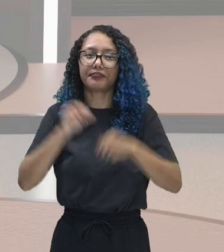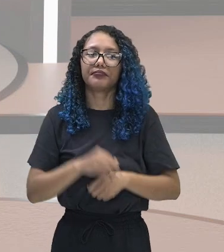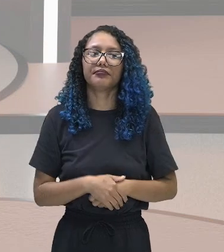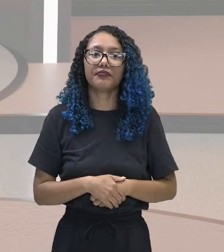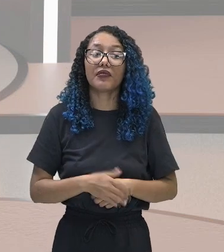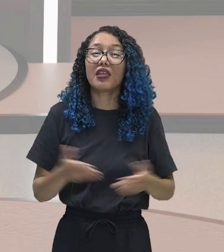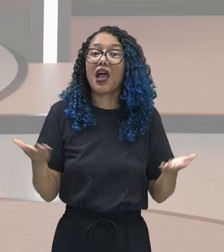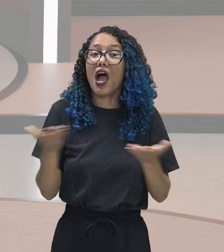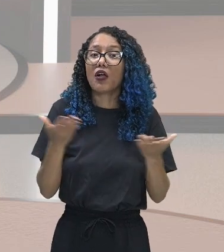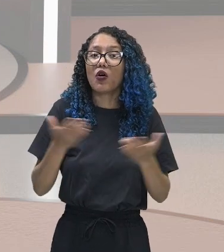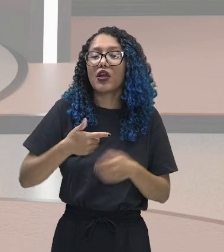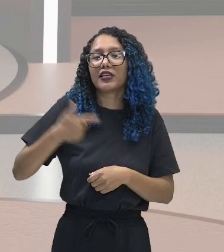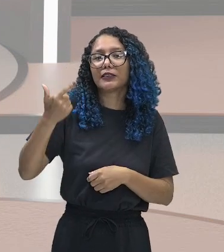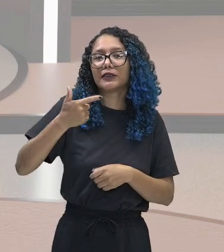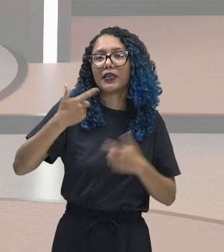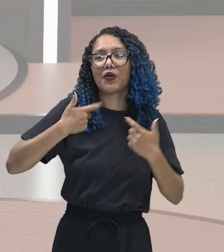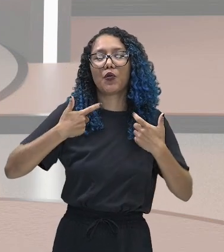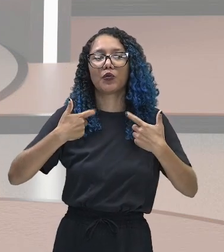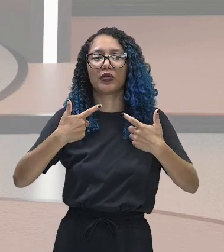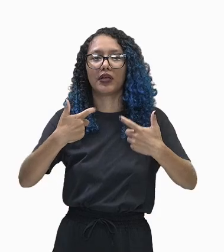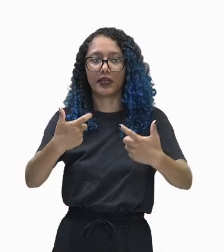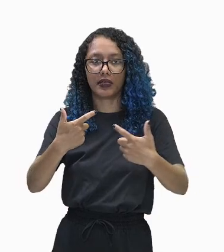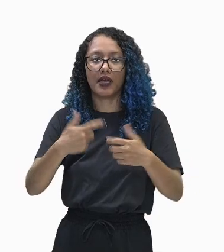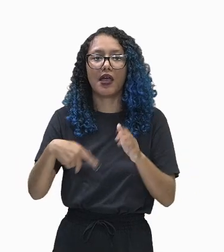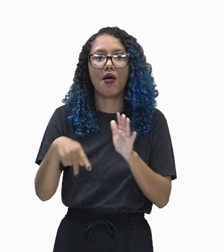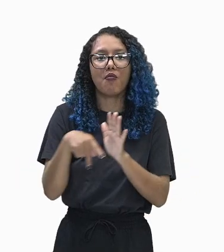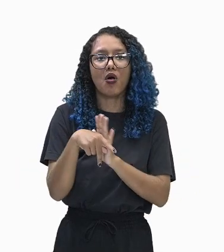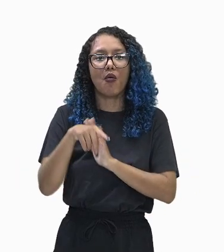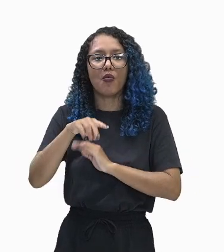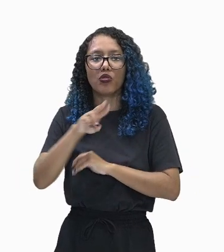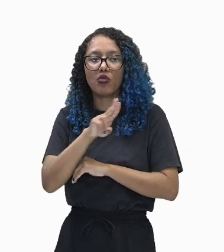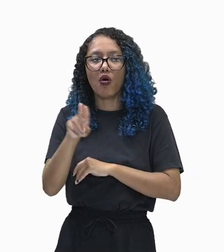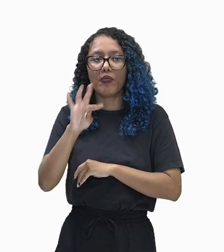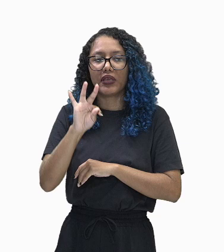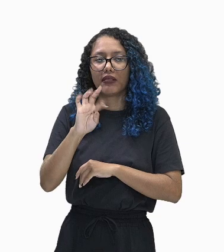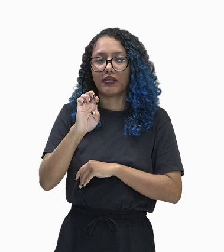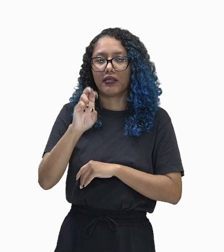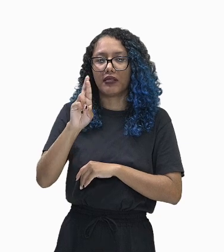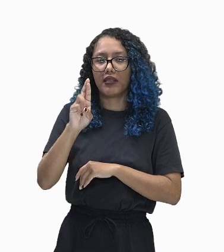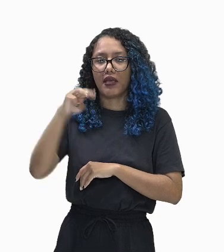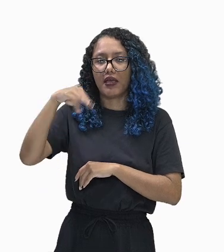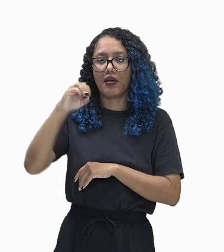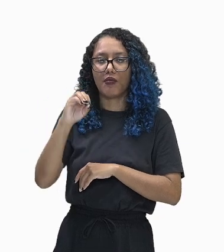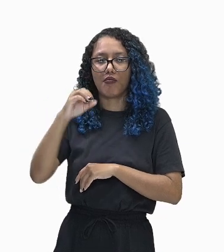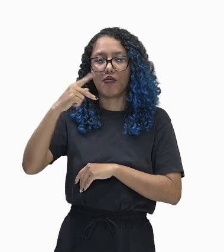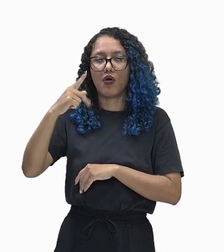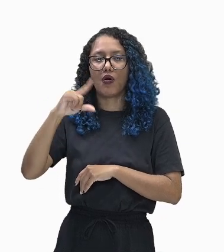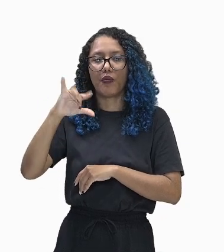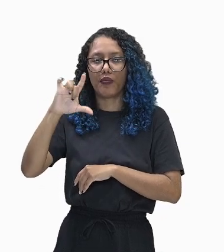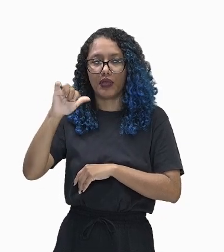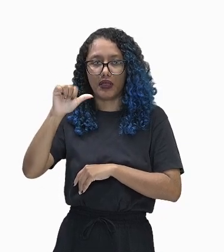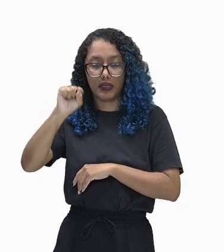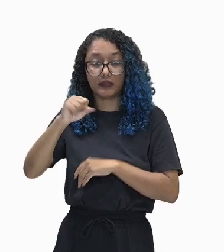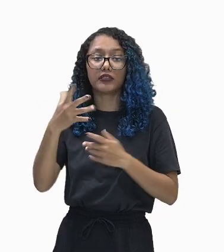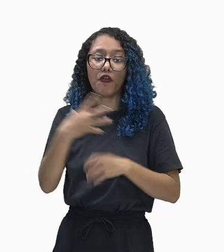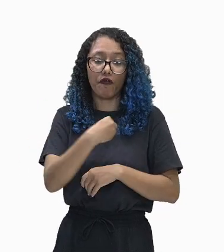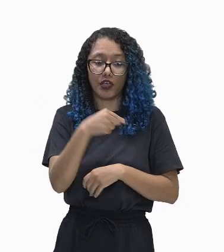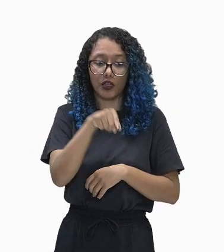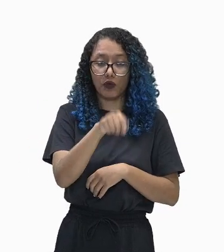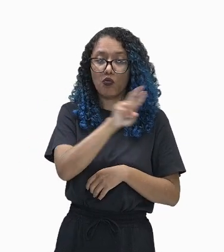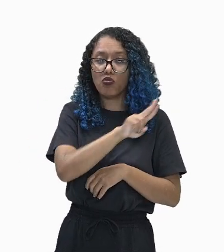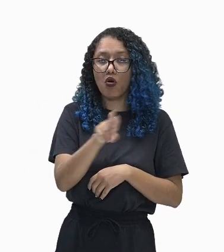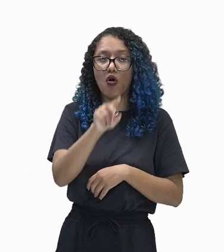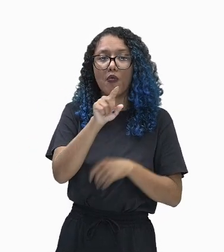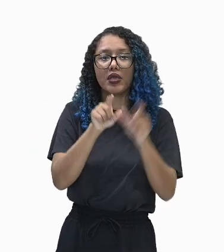é qual? A batalha, então, de Termópilas. Olha só, acompanha comigo. Foi, então, o filho Xerxes, né, filho, então, do Dario